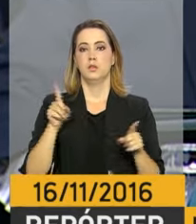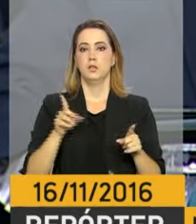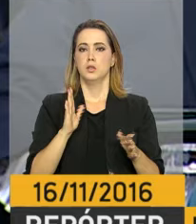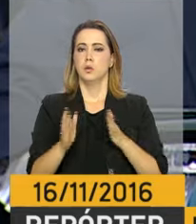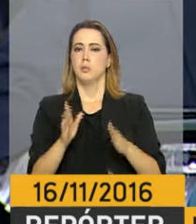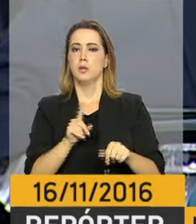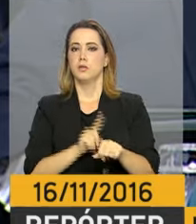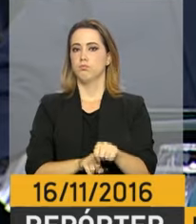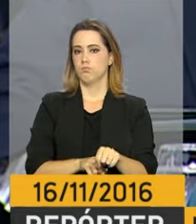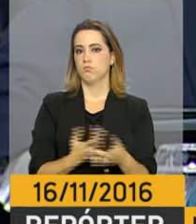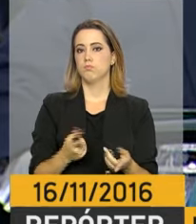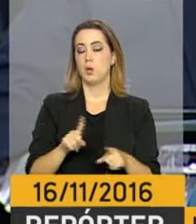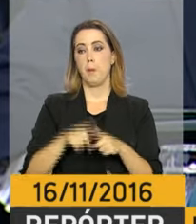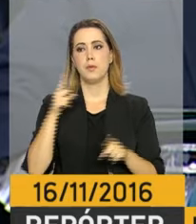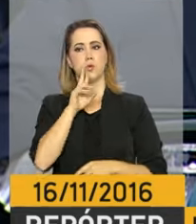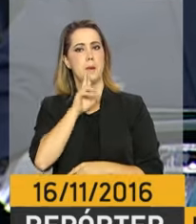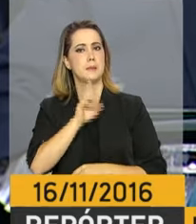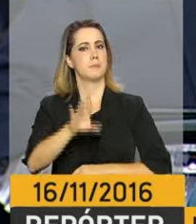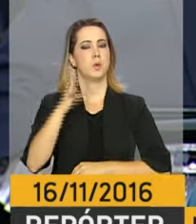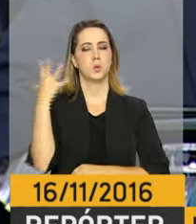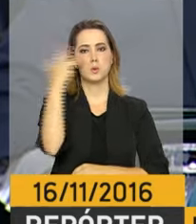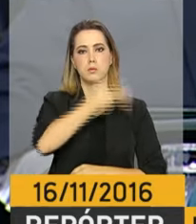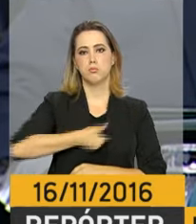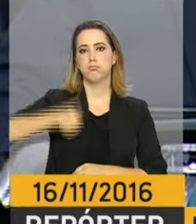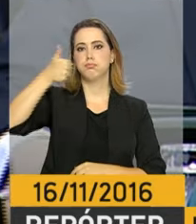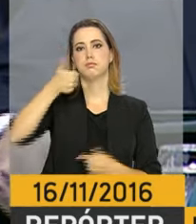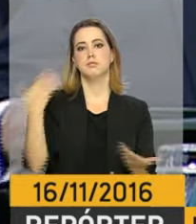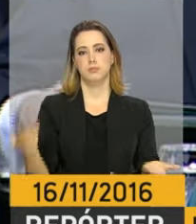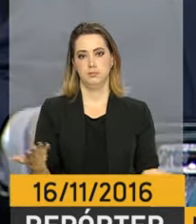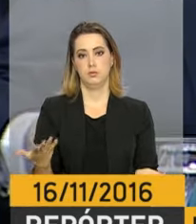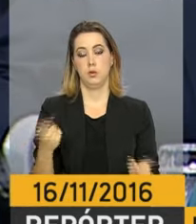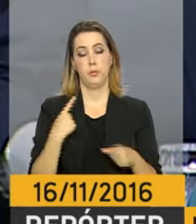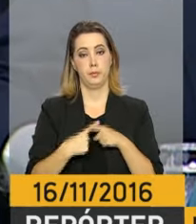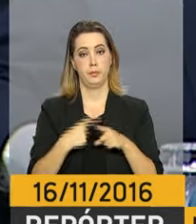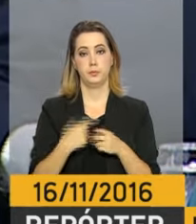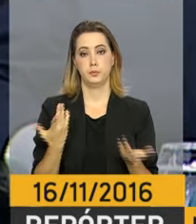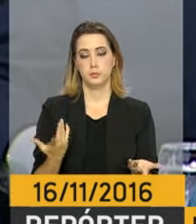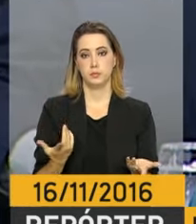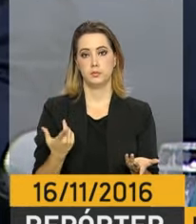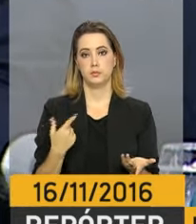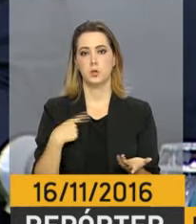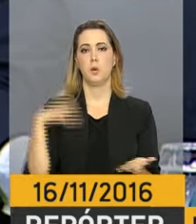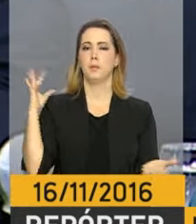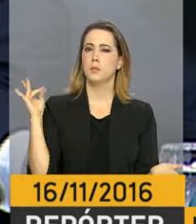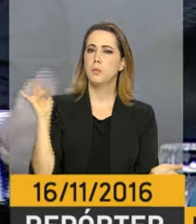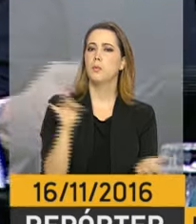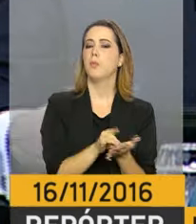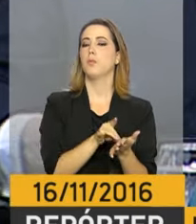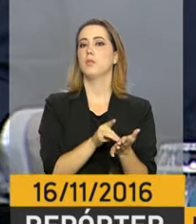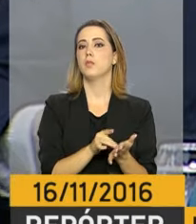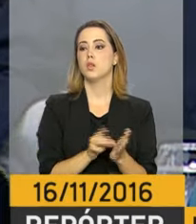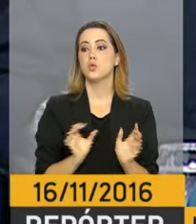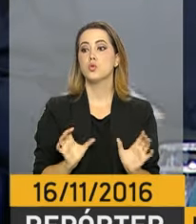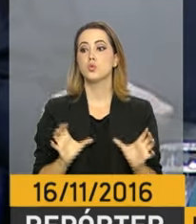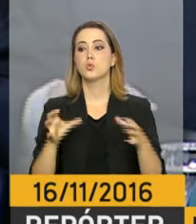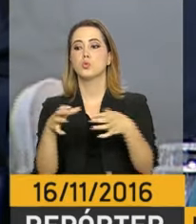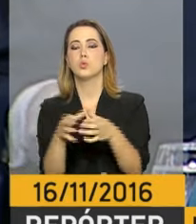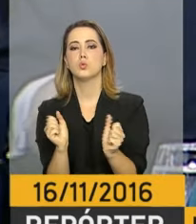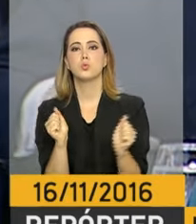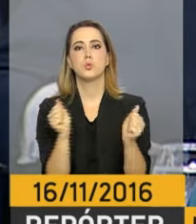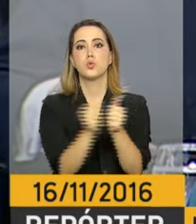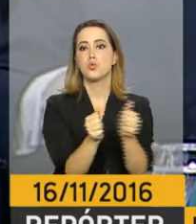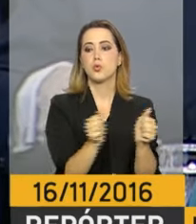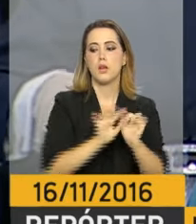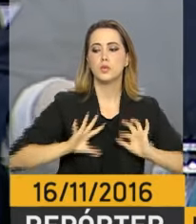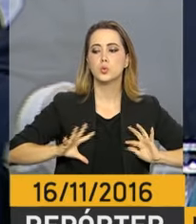operação mas tinha um resultado extraordinário senhores ministros porque na verdade juntavam-se todos